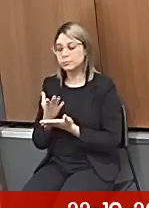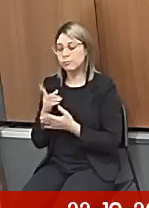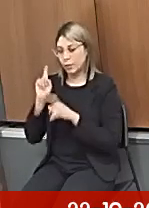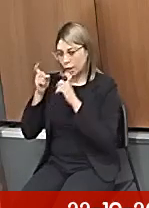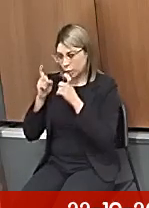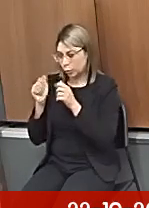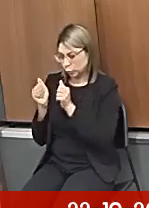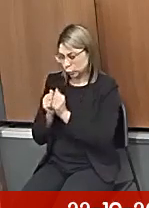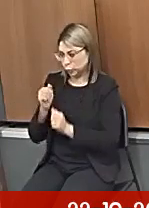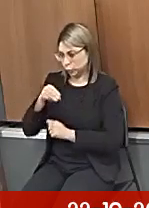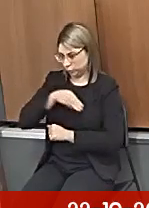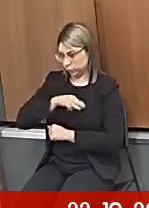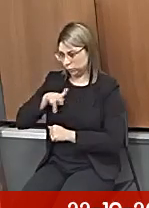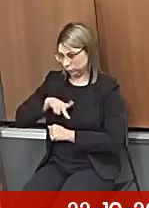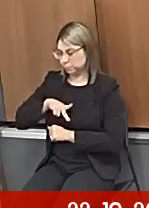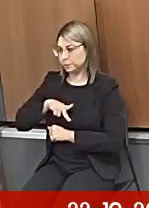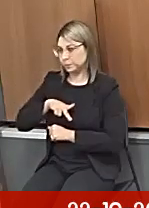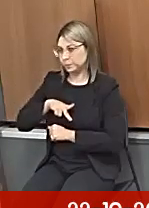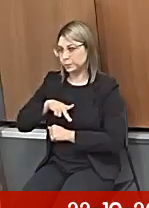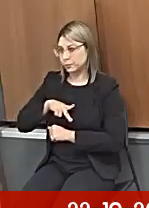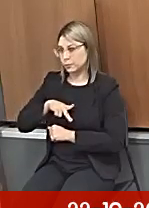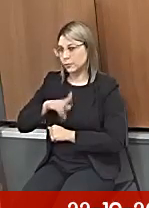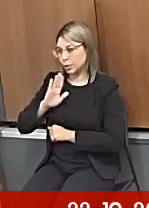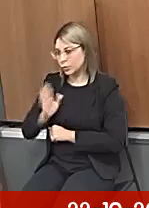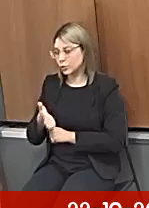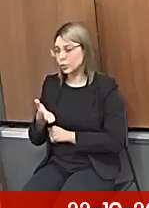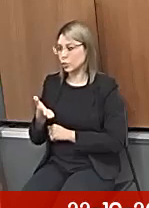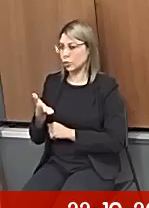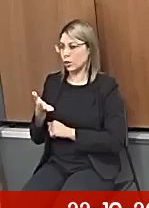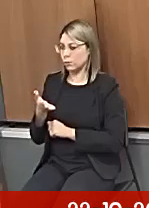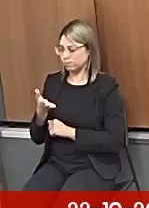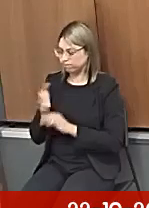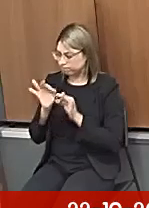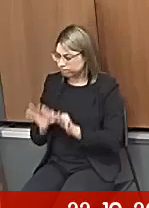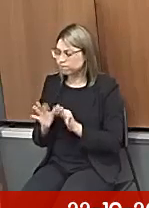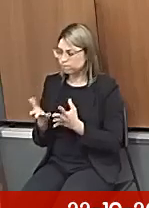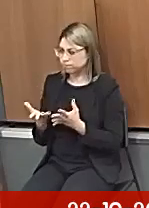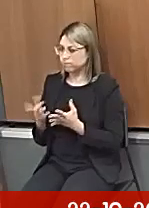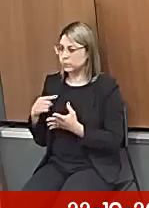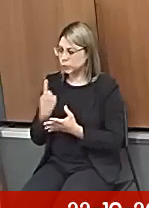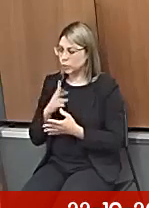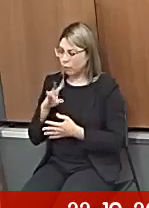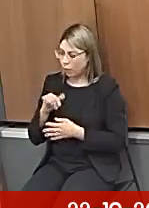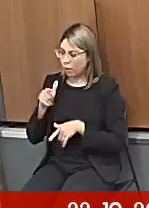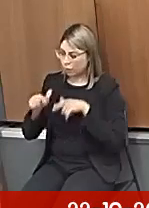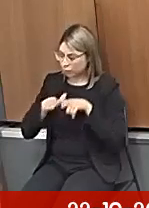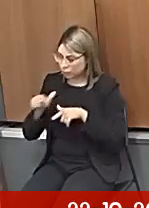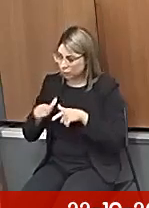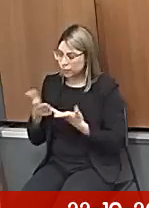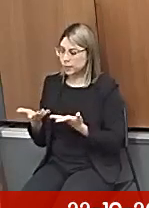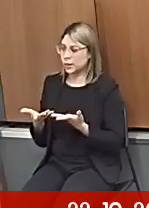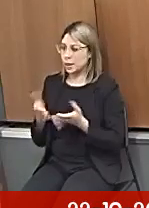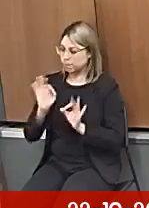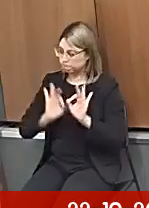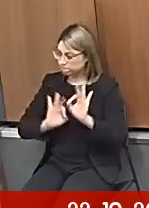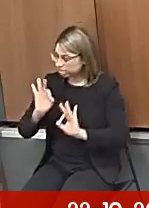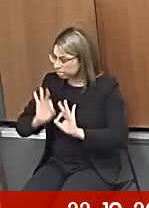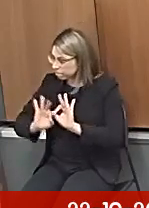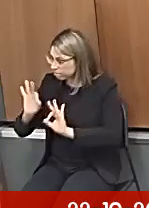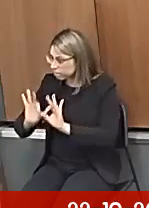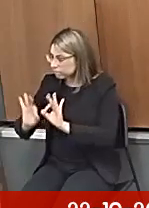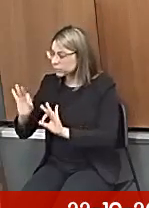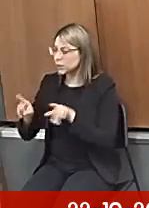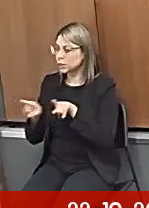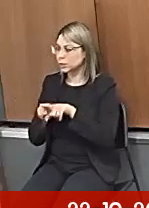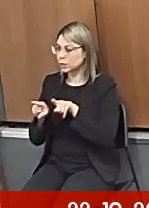com o Ministério Público, ele está bem, bem forte, bem firme. Então, nós vamos atuar de forma organizada,